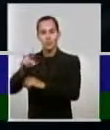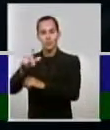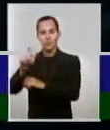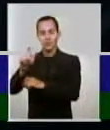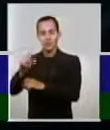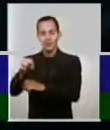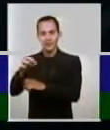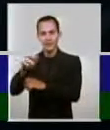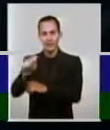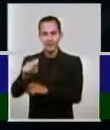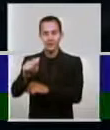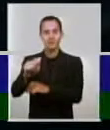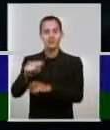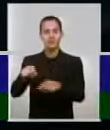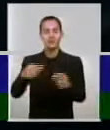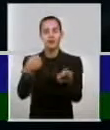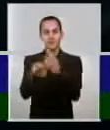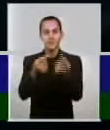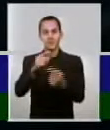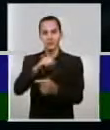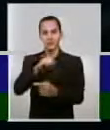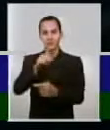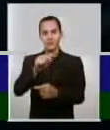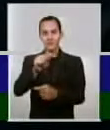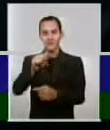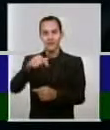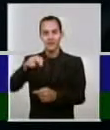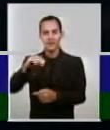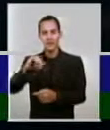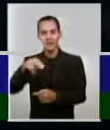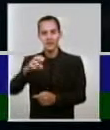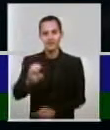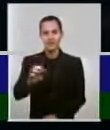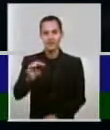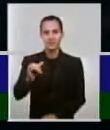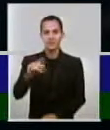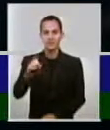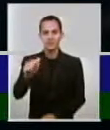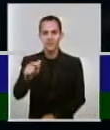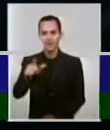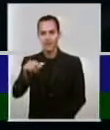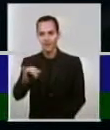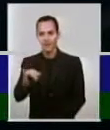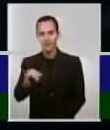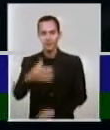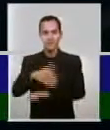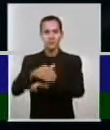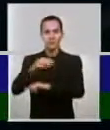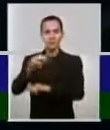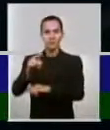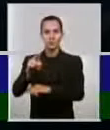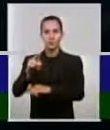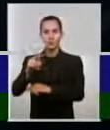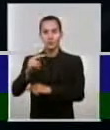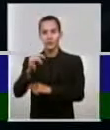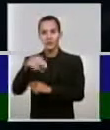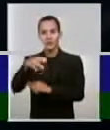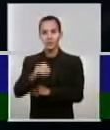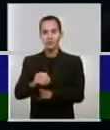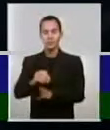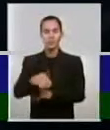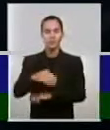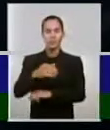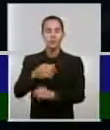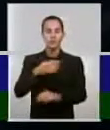bairro Prosperidade, Avenida Zaquini Fidali com rua Maria Ambrosina de Jesus, rua do Hino, rua Vinícius José da